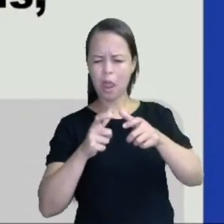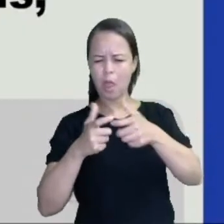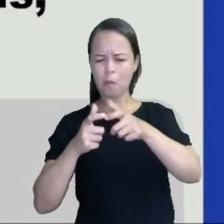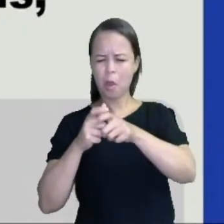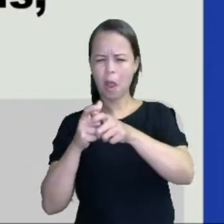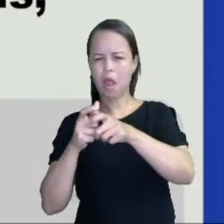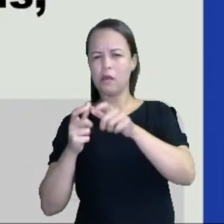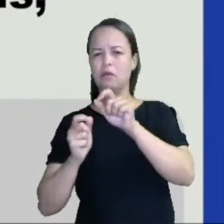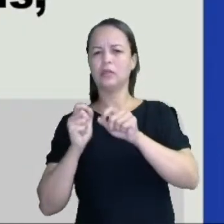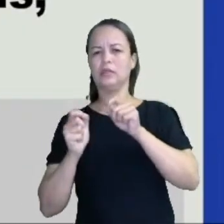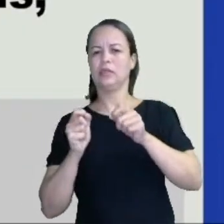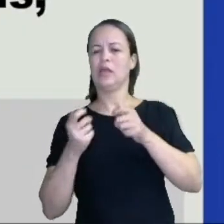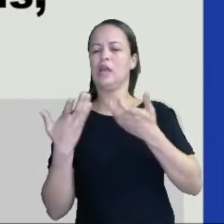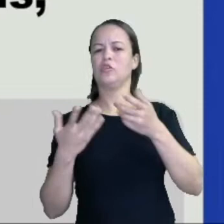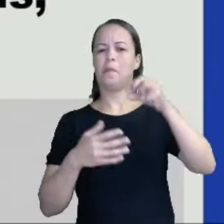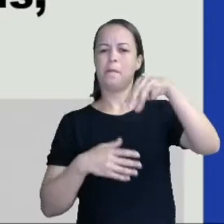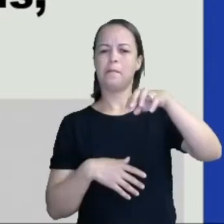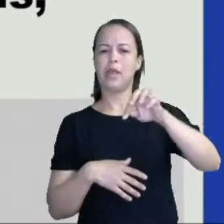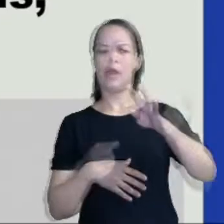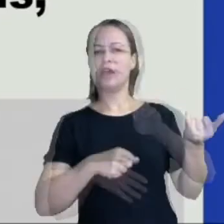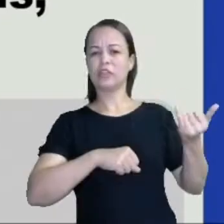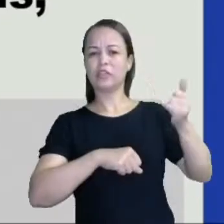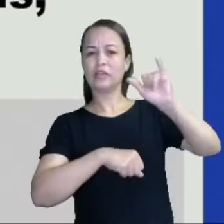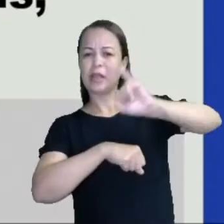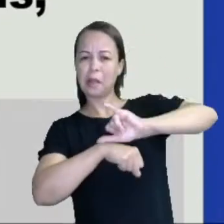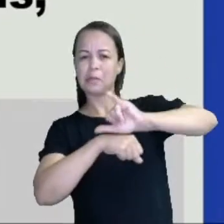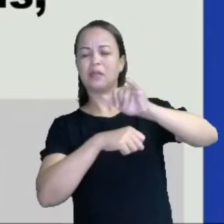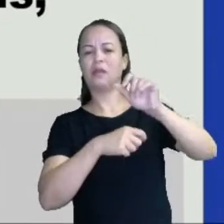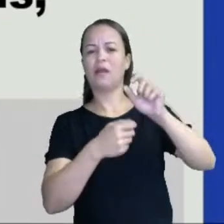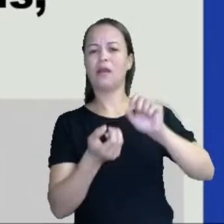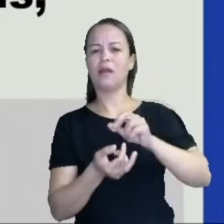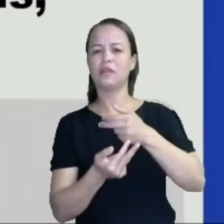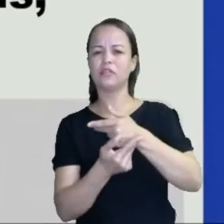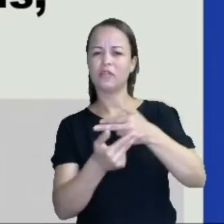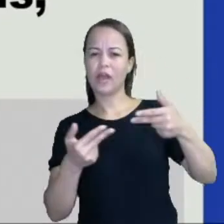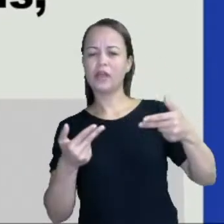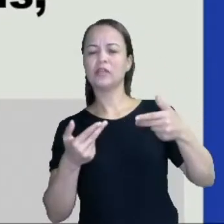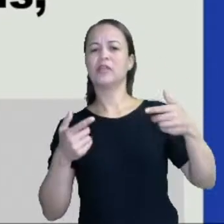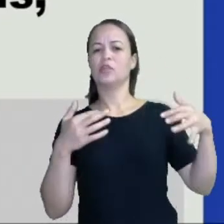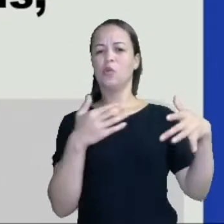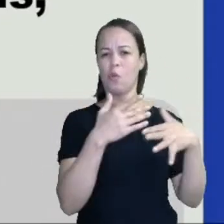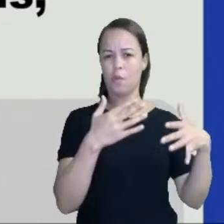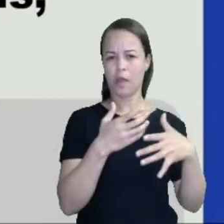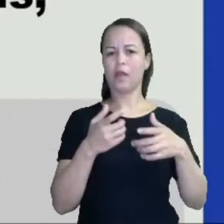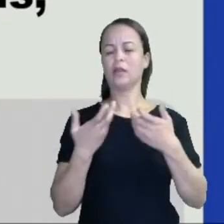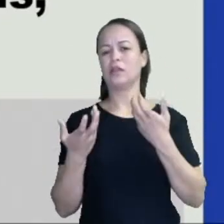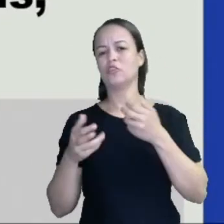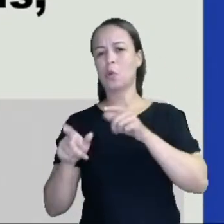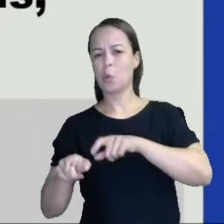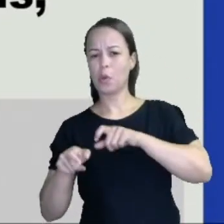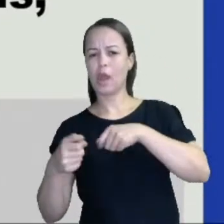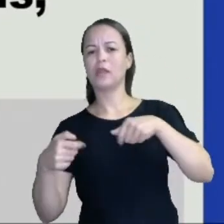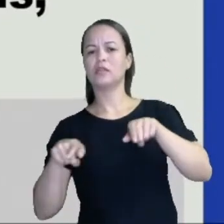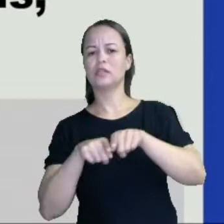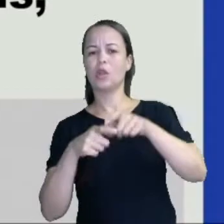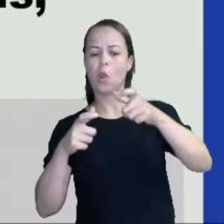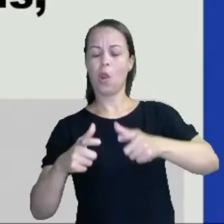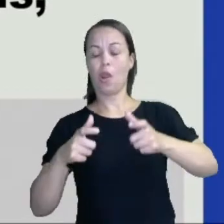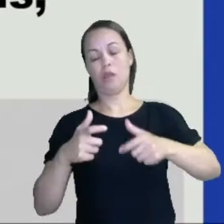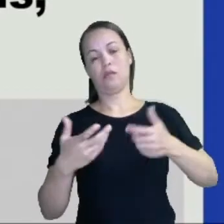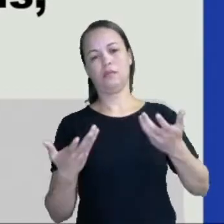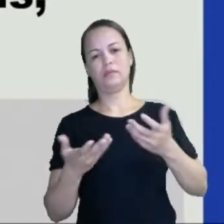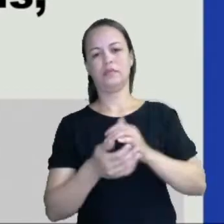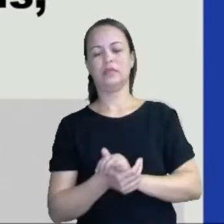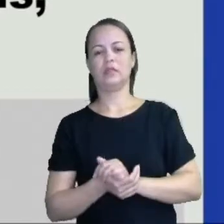as metrópoles, as capitais regionais, de centros de zonas e locais. Então tudo isso vocês